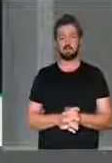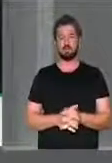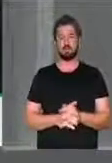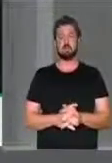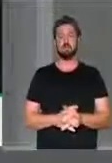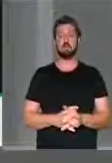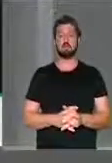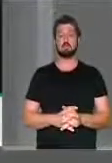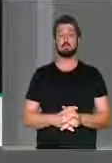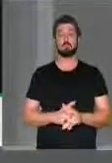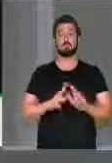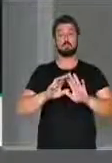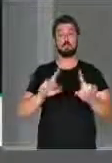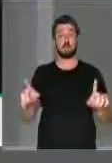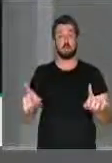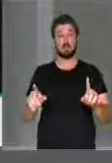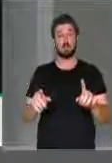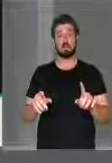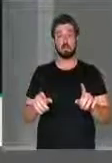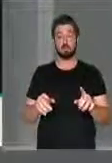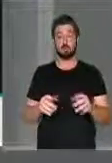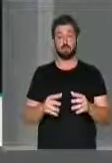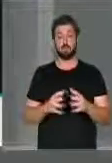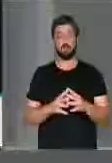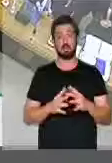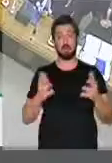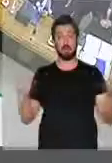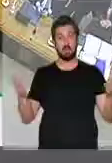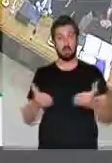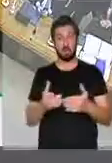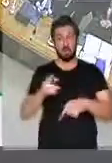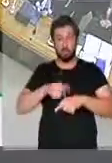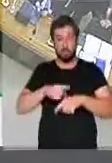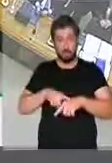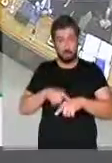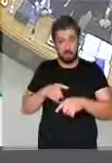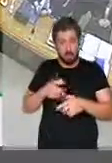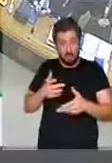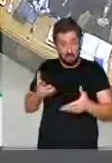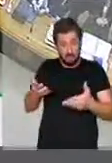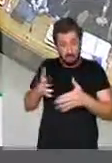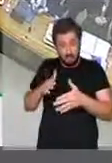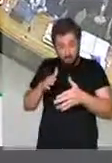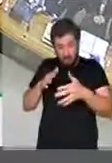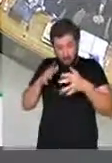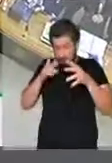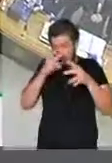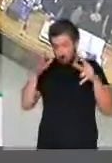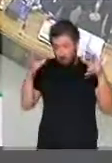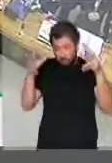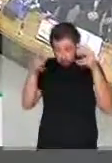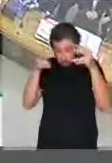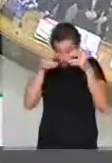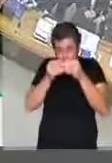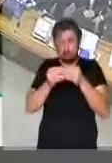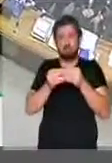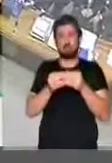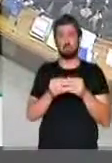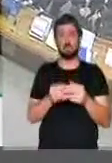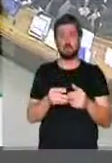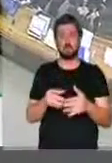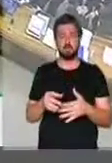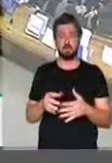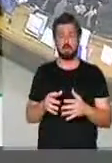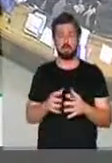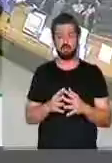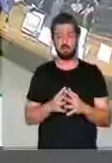os interesses, mas porque agora, no apagar das luzes, onde os líderes somem do plenário para